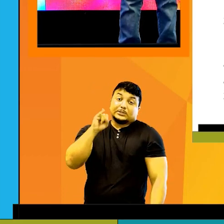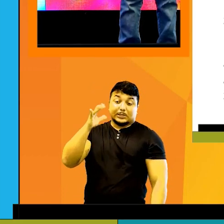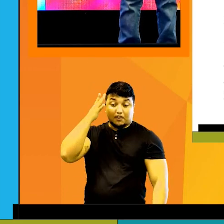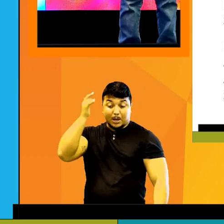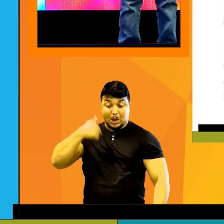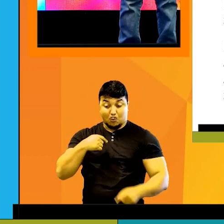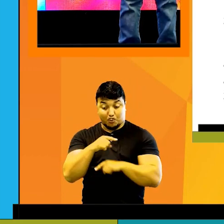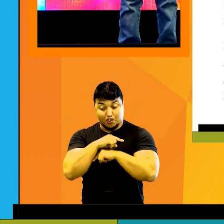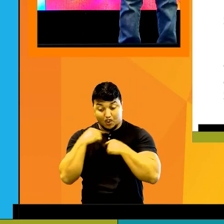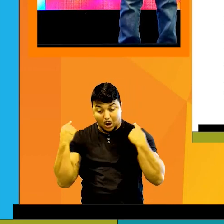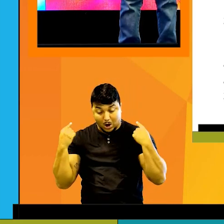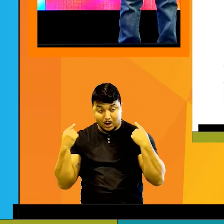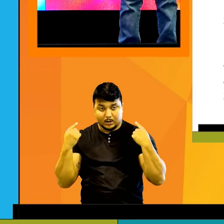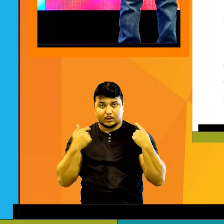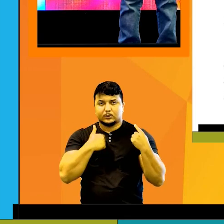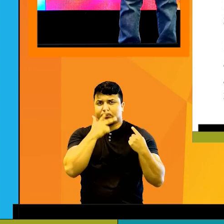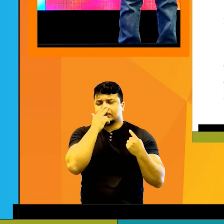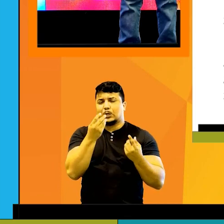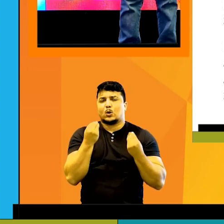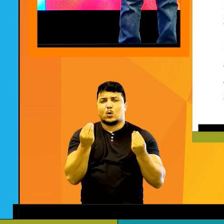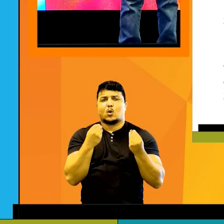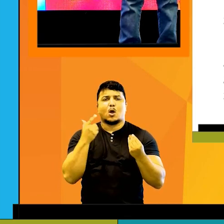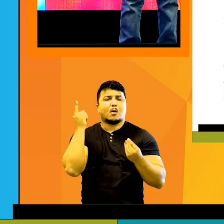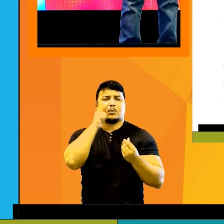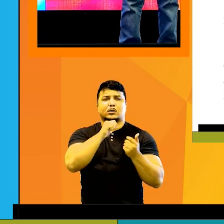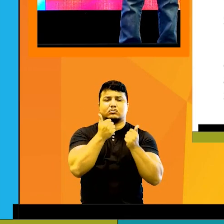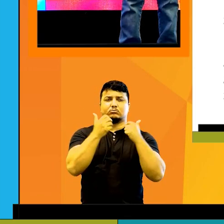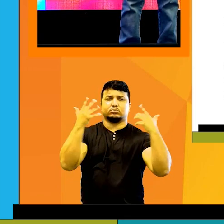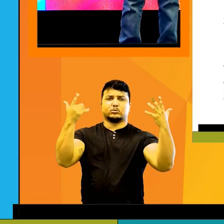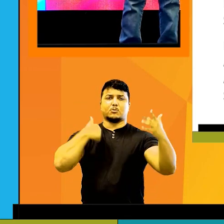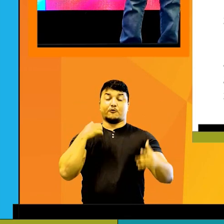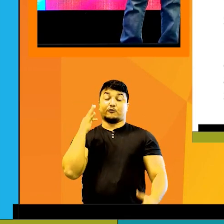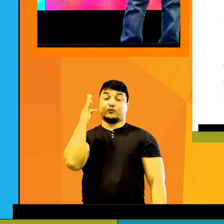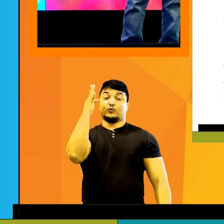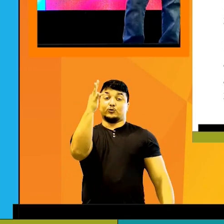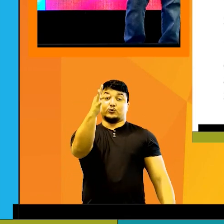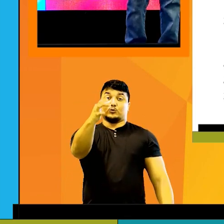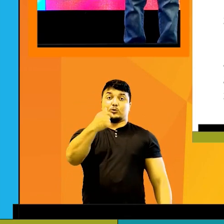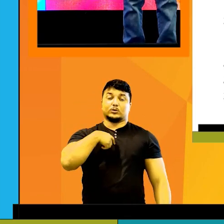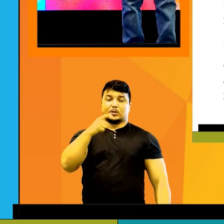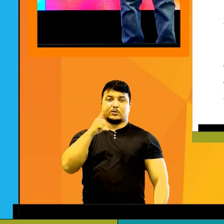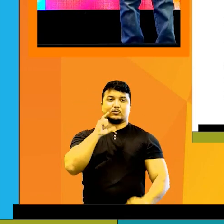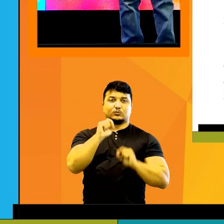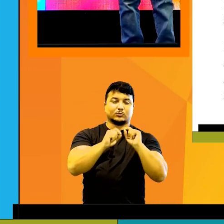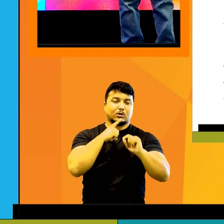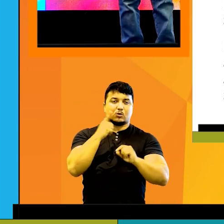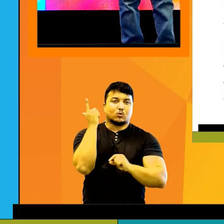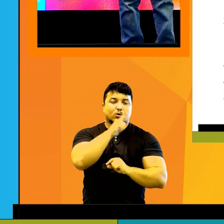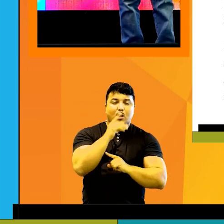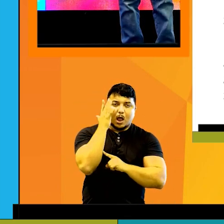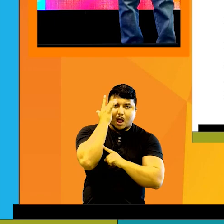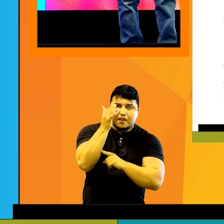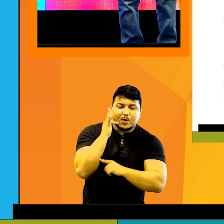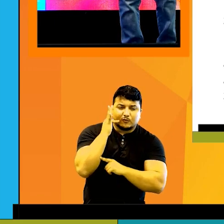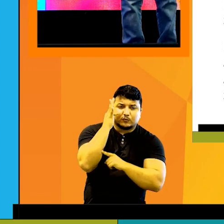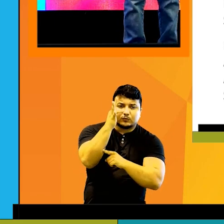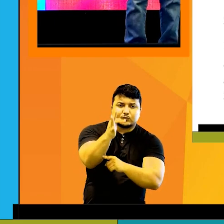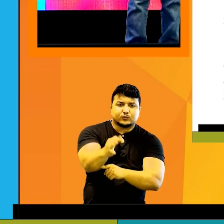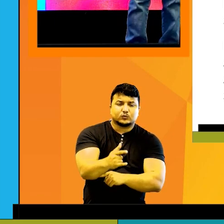morresse amanhã. Quanta glória pressinta em meu futuro, que a aurora de porvir e que manhã